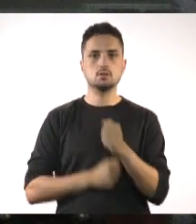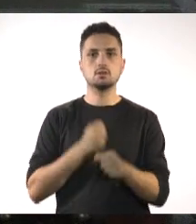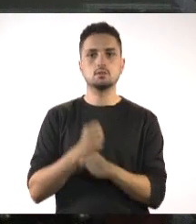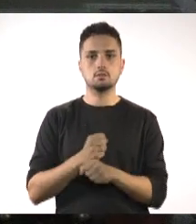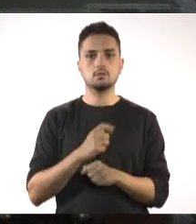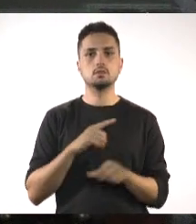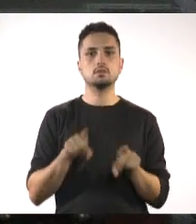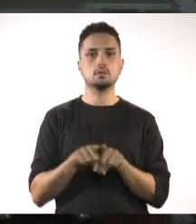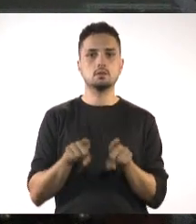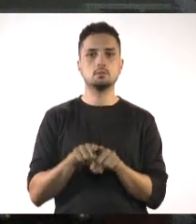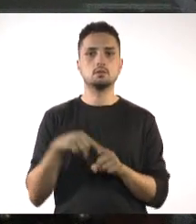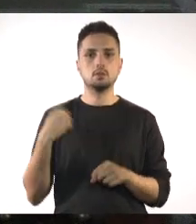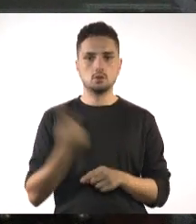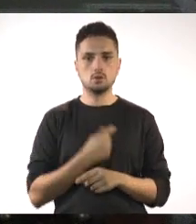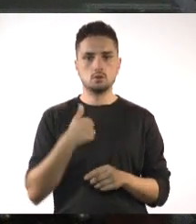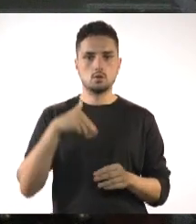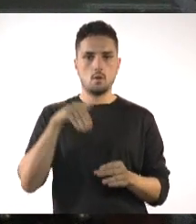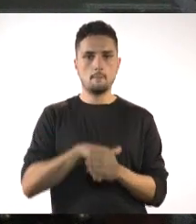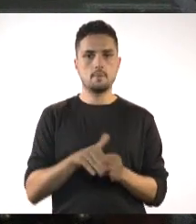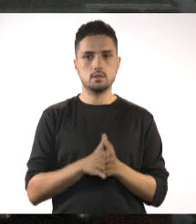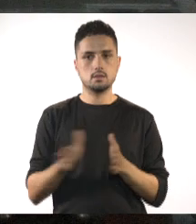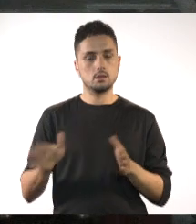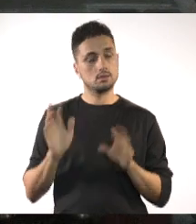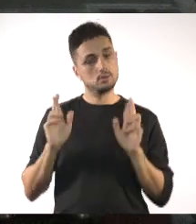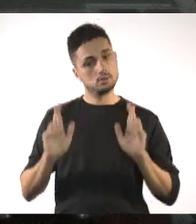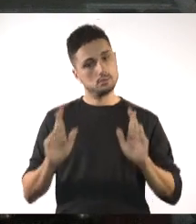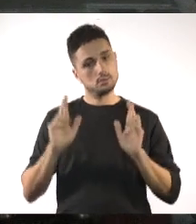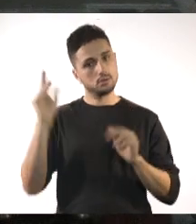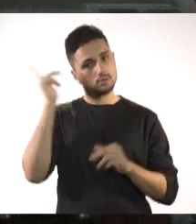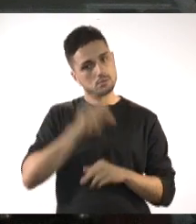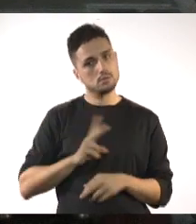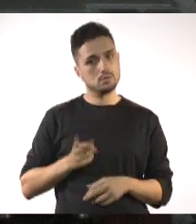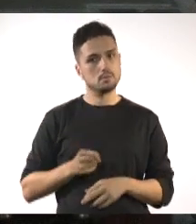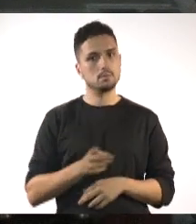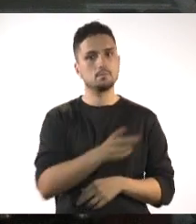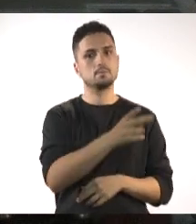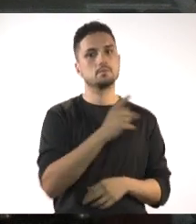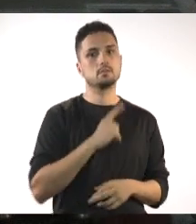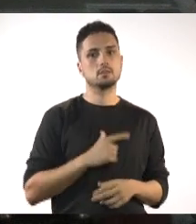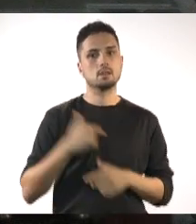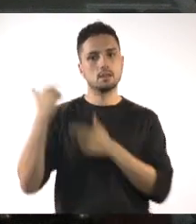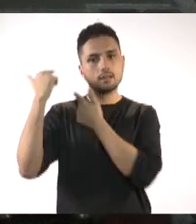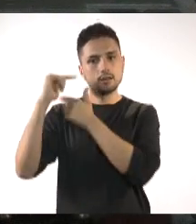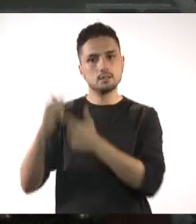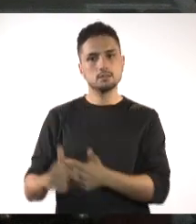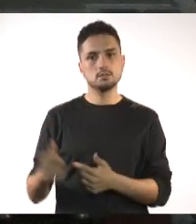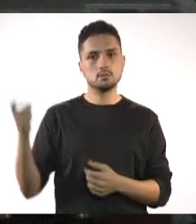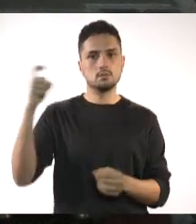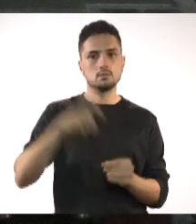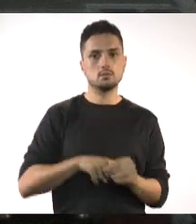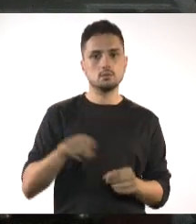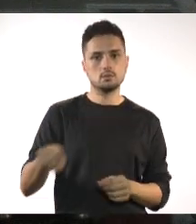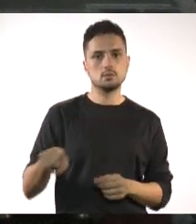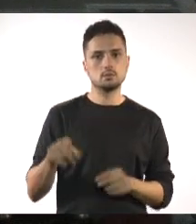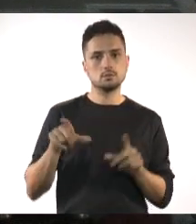enquanto perdurar o nosso mandato, e a gente espera que isso possa seguir aí, que volte a ser uma tradição, como o senhor bem colocou,